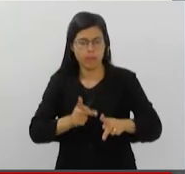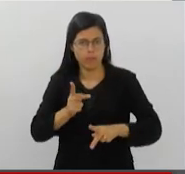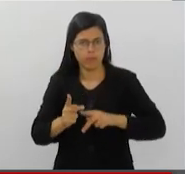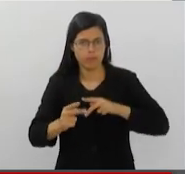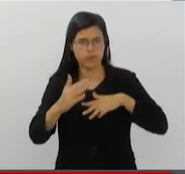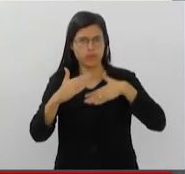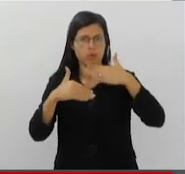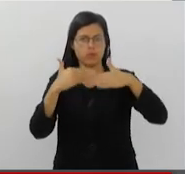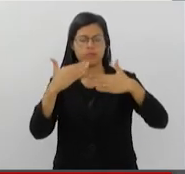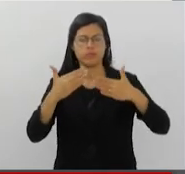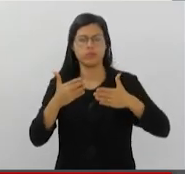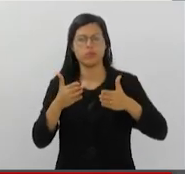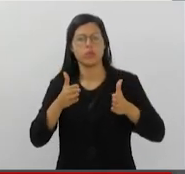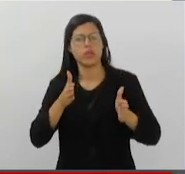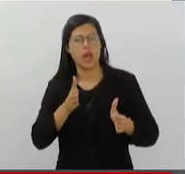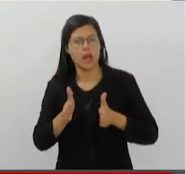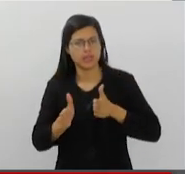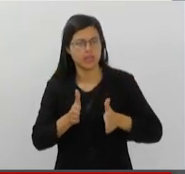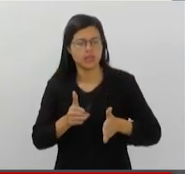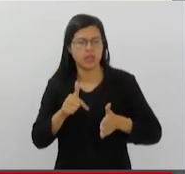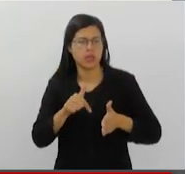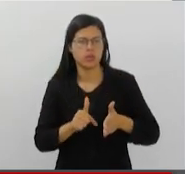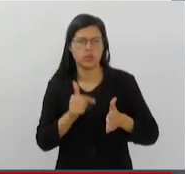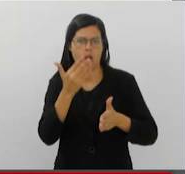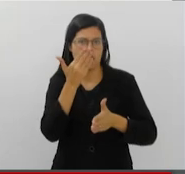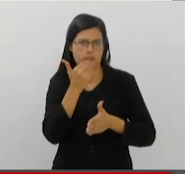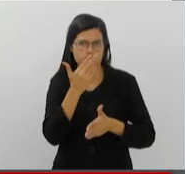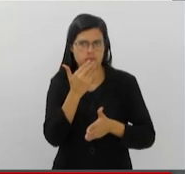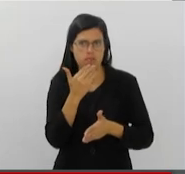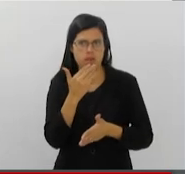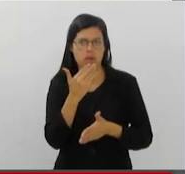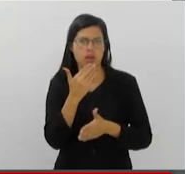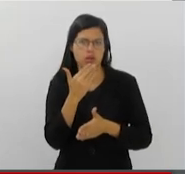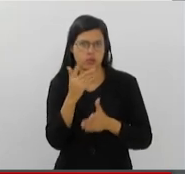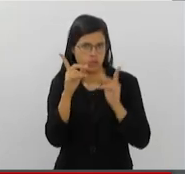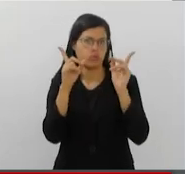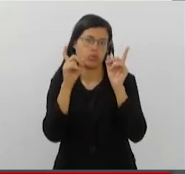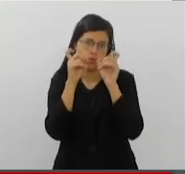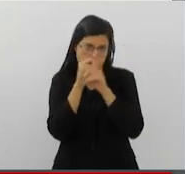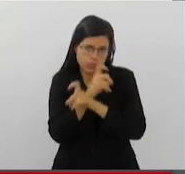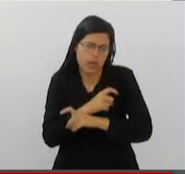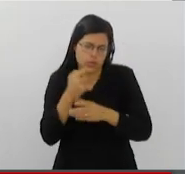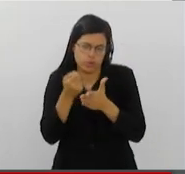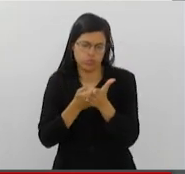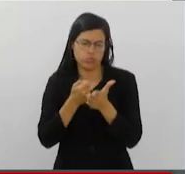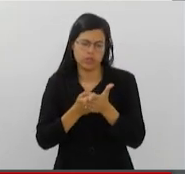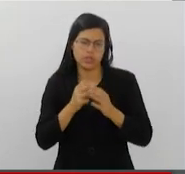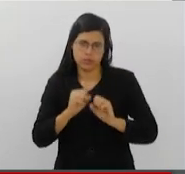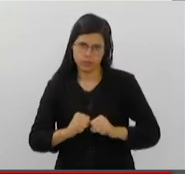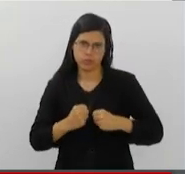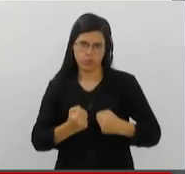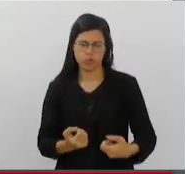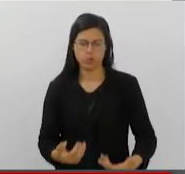continue tendo acesso ao alimento, mesmo com muito esforço, com muita luta.